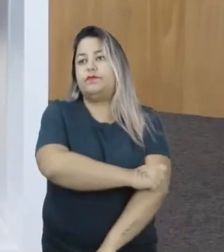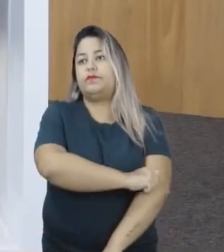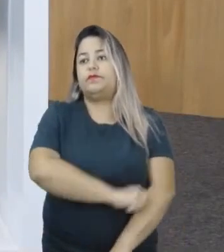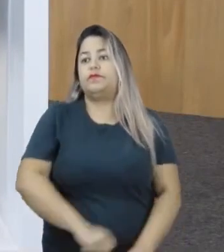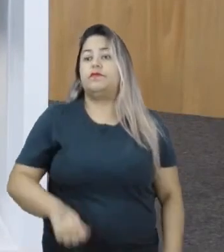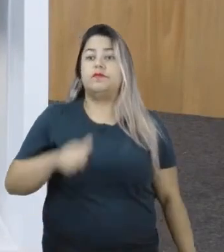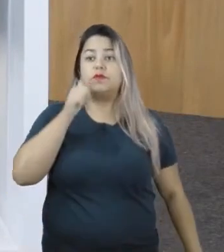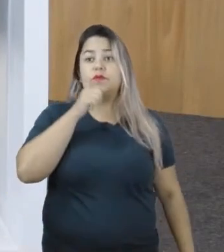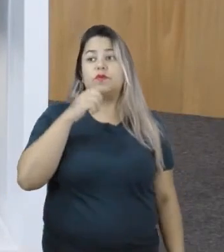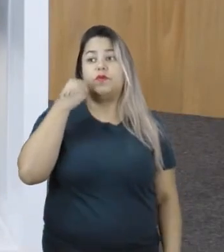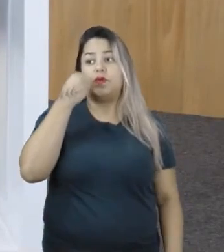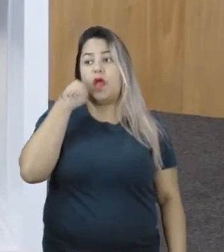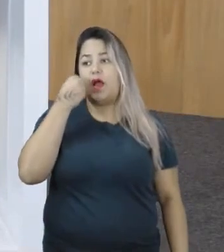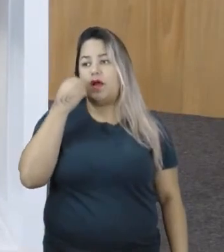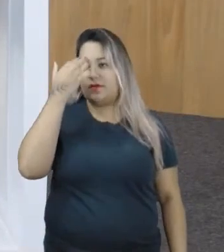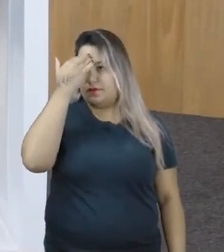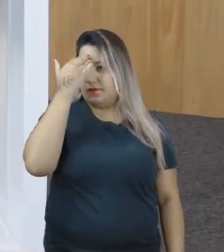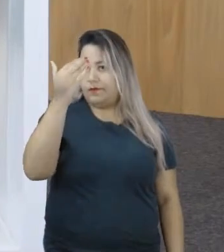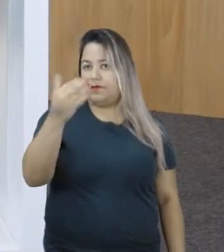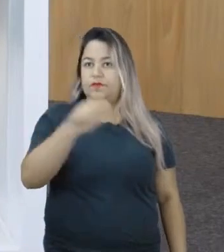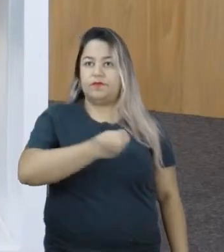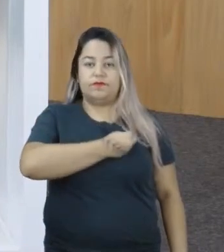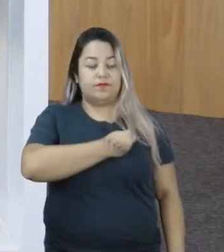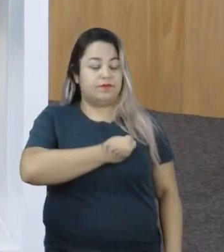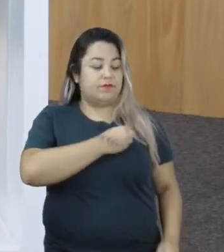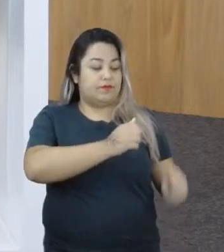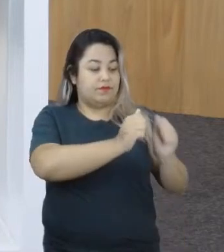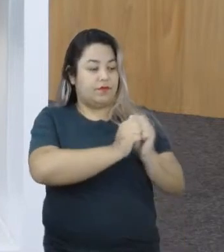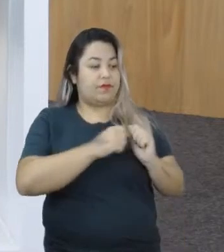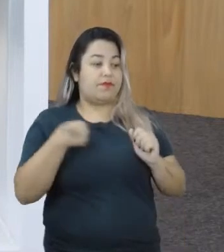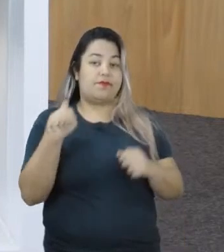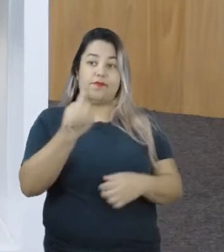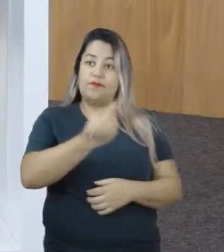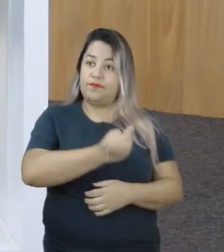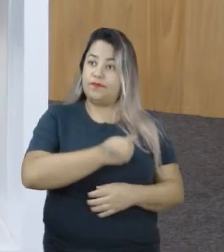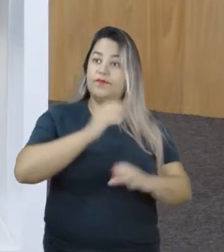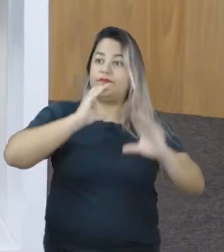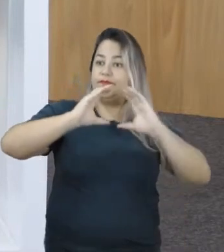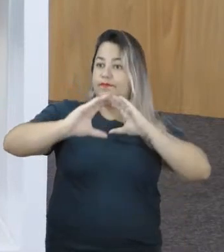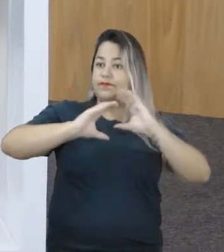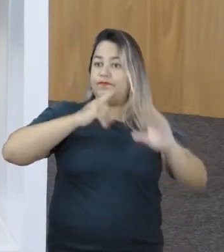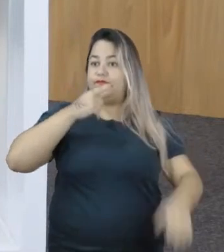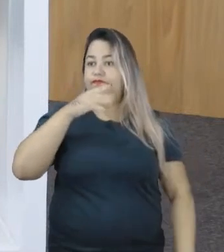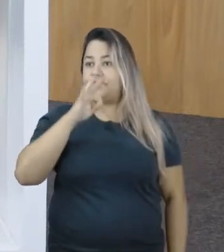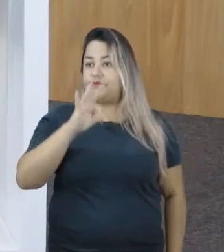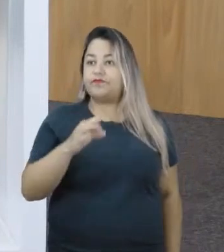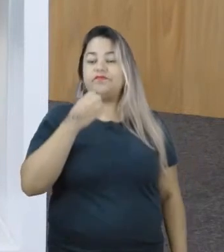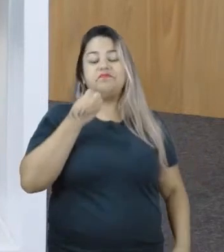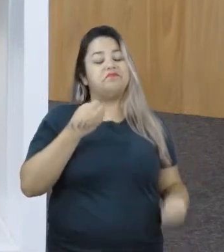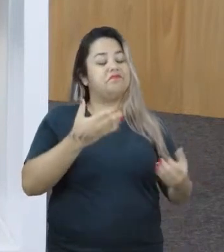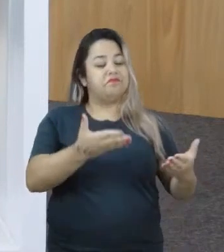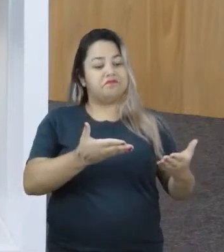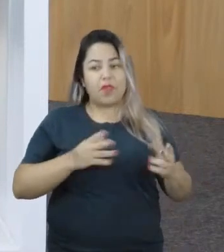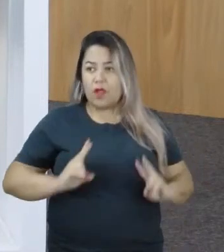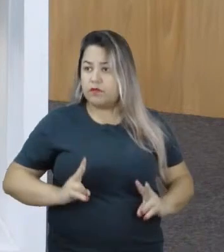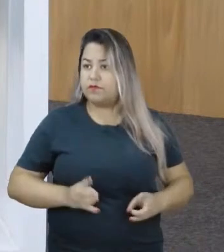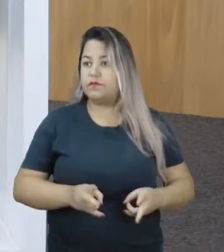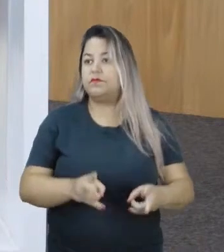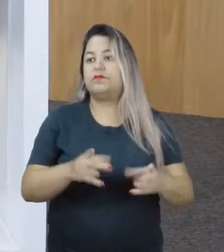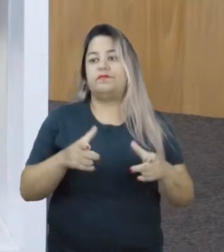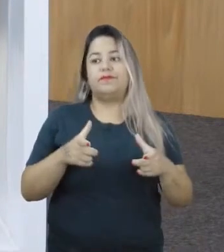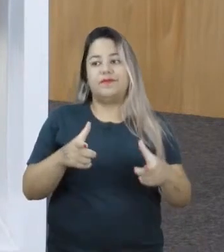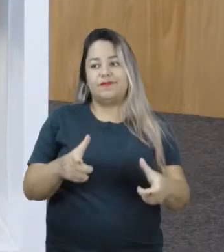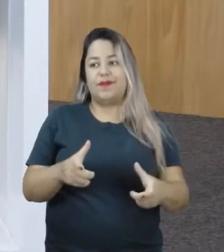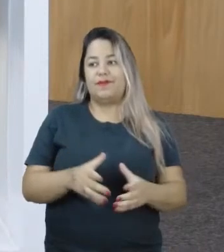Senadora, mais uma vez, eu queria agradecer sua participação aqui com a gente, sempre tão generosa com a comunicação do PT. Seja sempre muito bem-vinda a esse